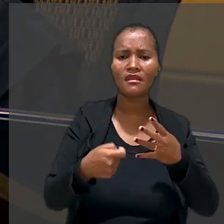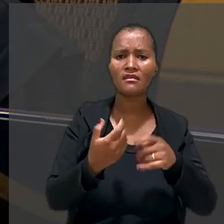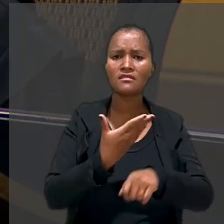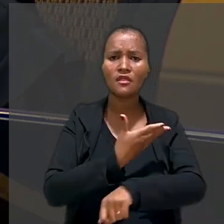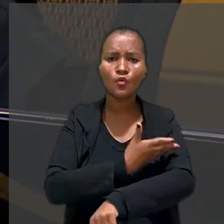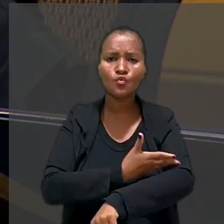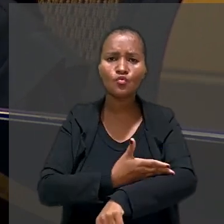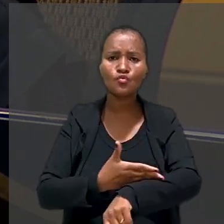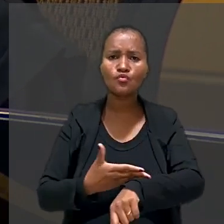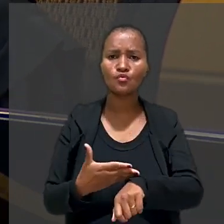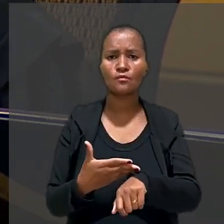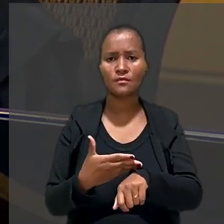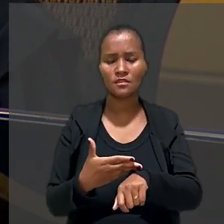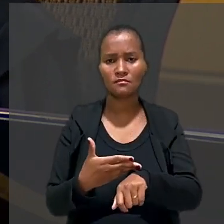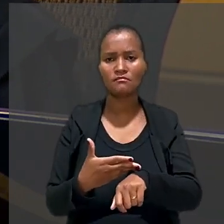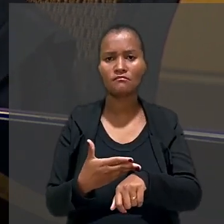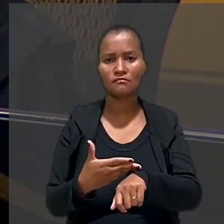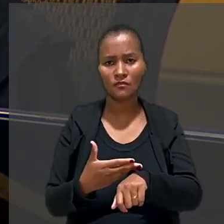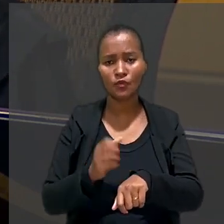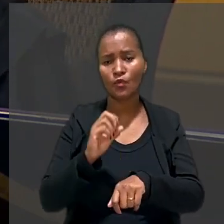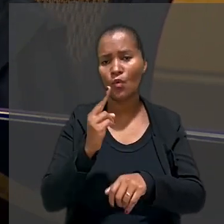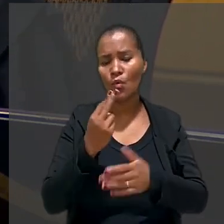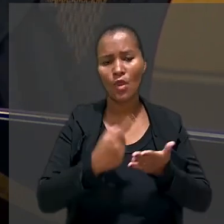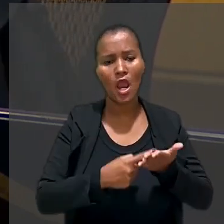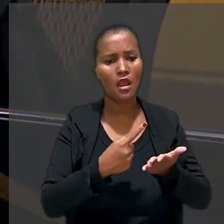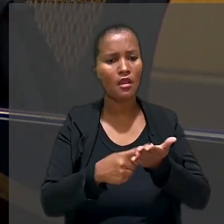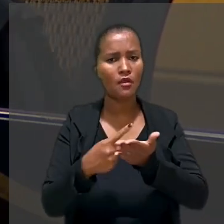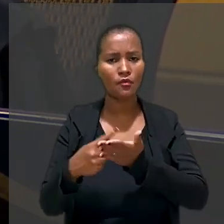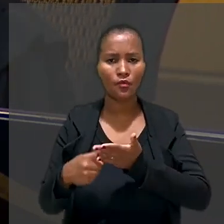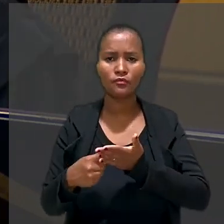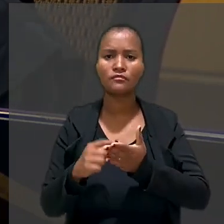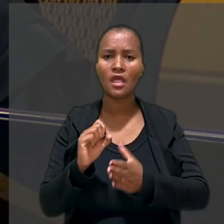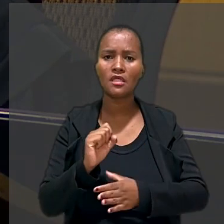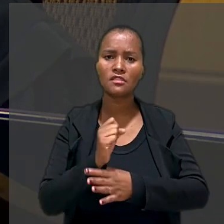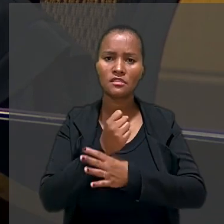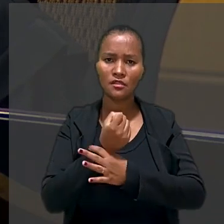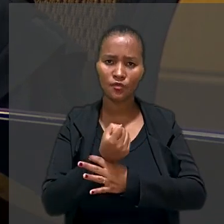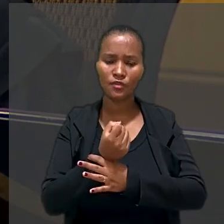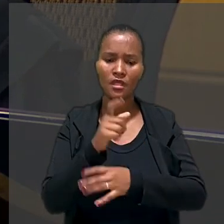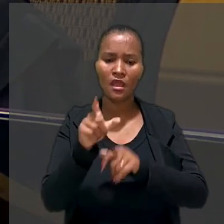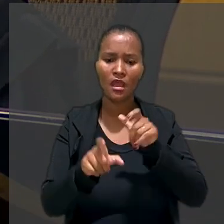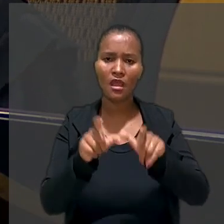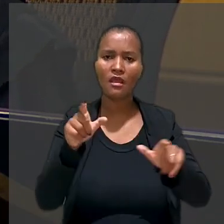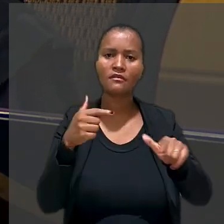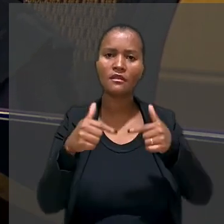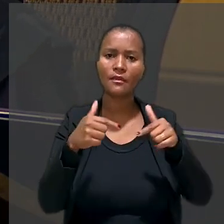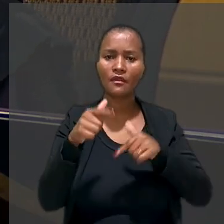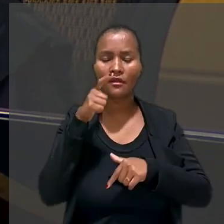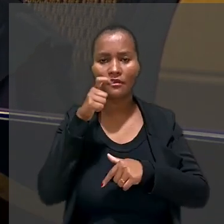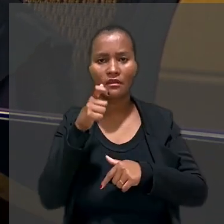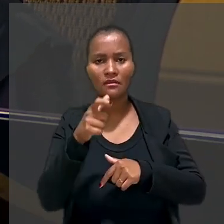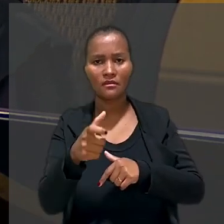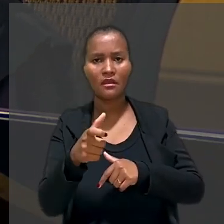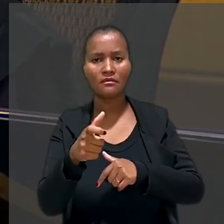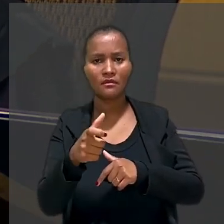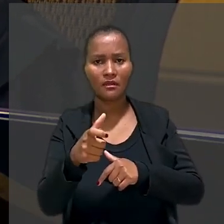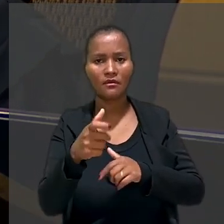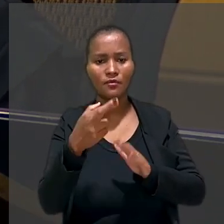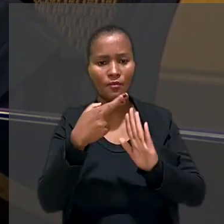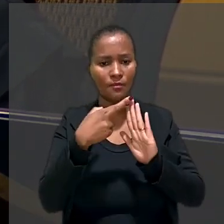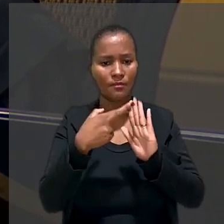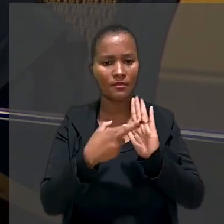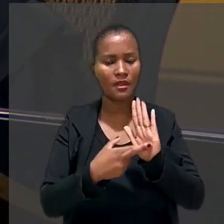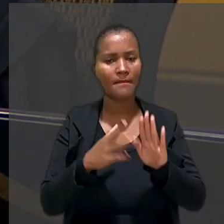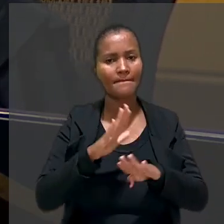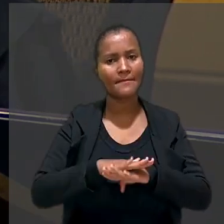sentença, costumes ou acordos que assegurem aos trabalhadores interessados